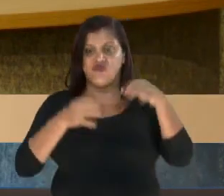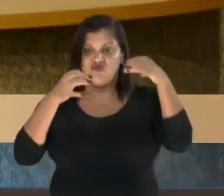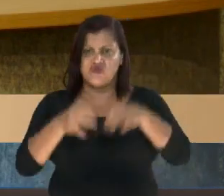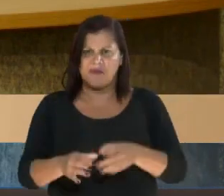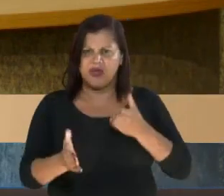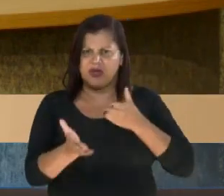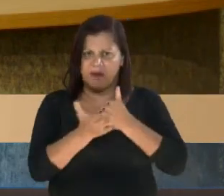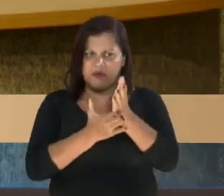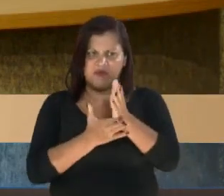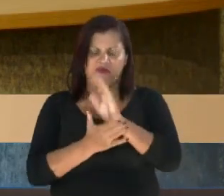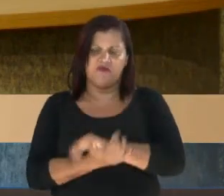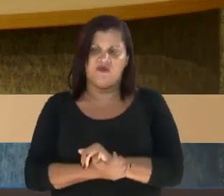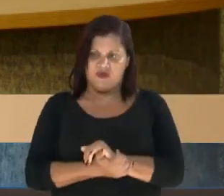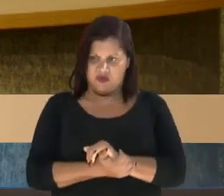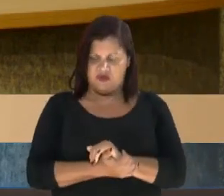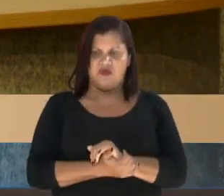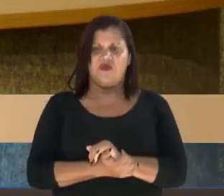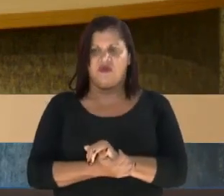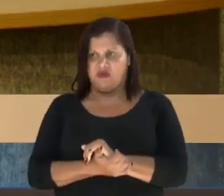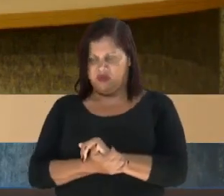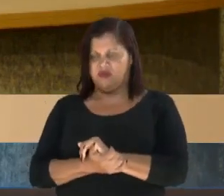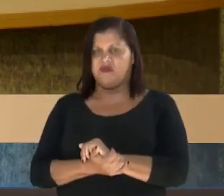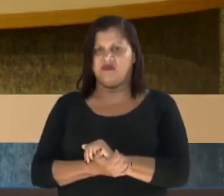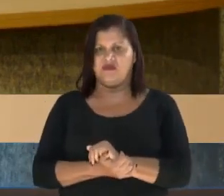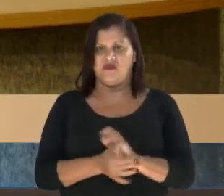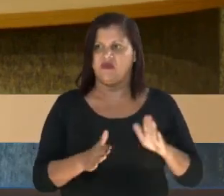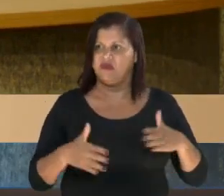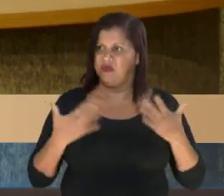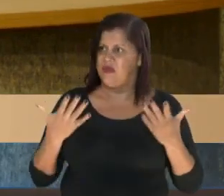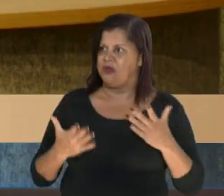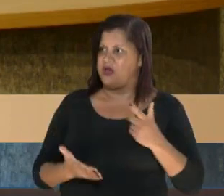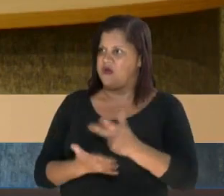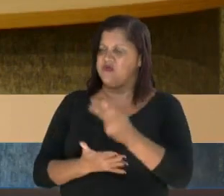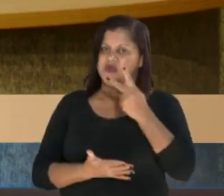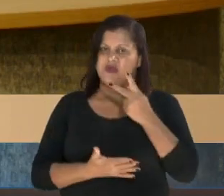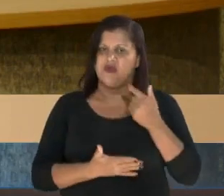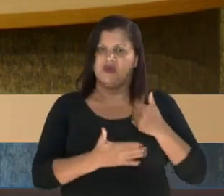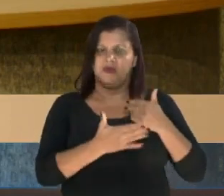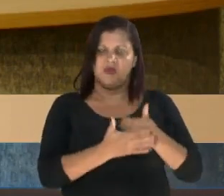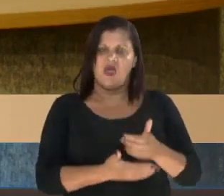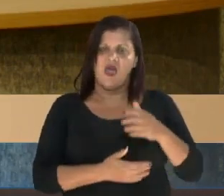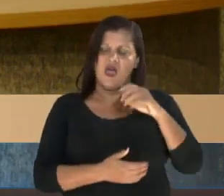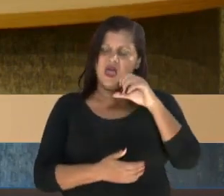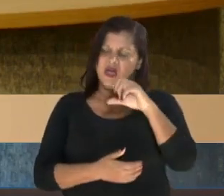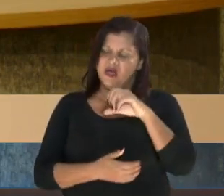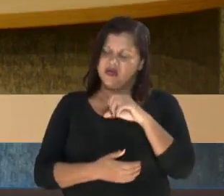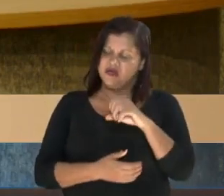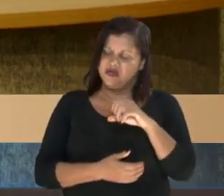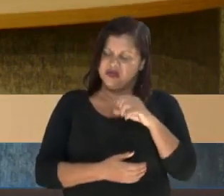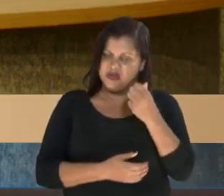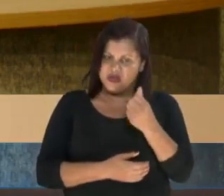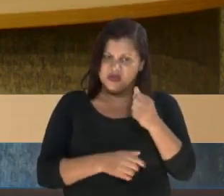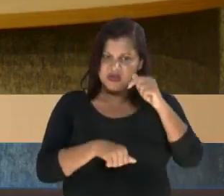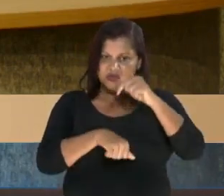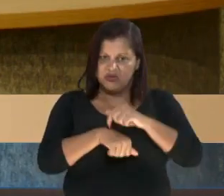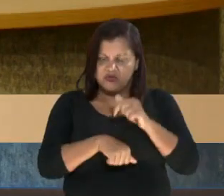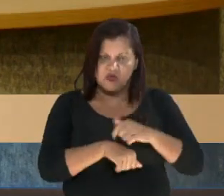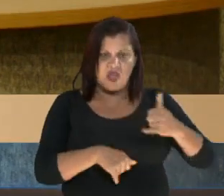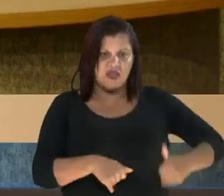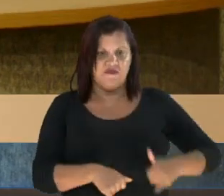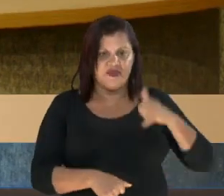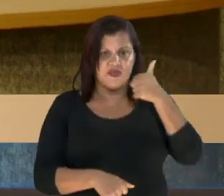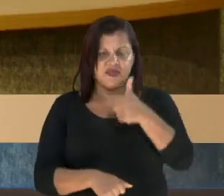aprovada né Por esta casa essa solene que acontecerá Logo mais às 18 horas em aniversário aos